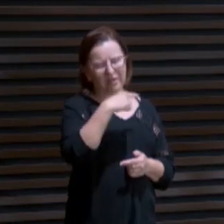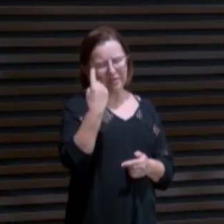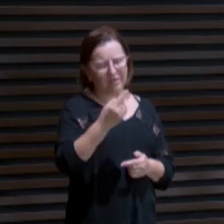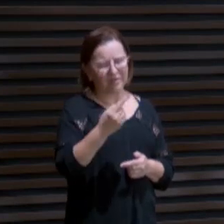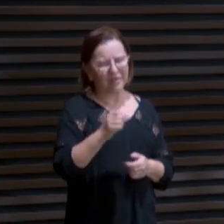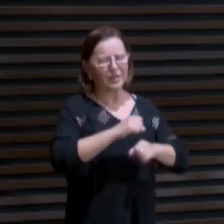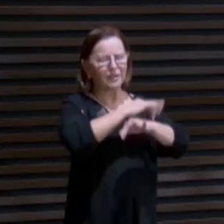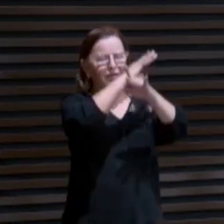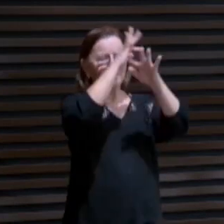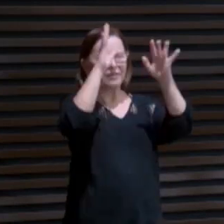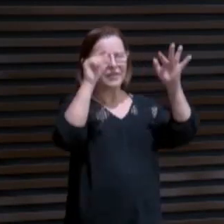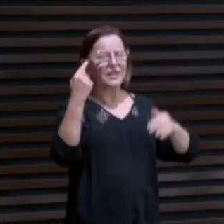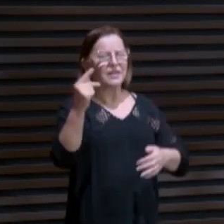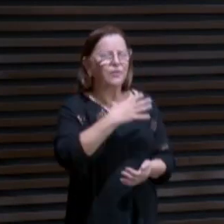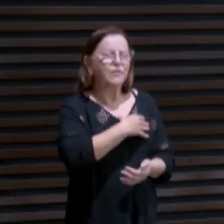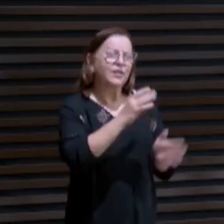Glorifica o Teu Filho Jesus